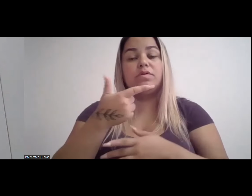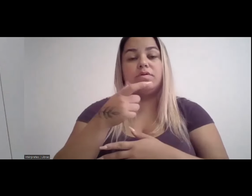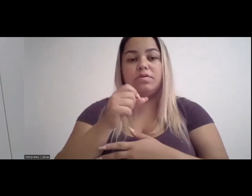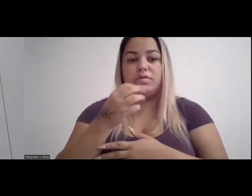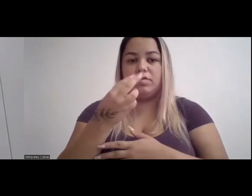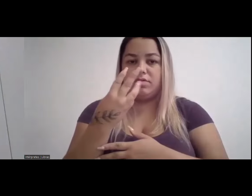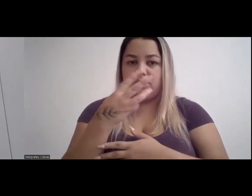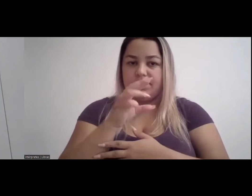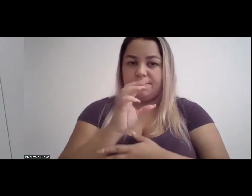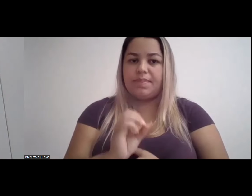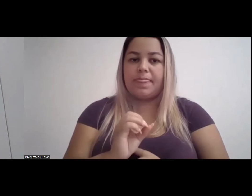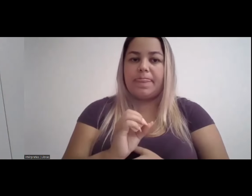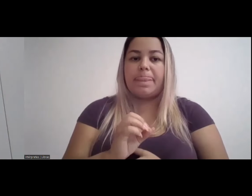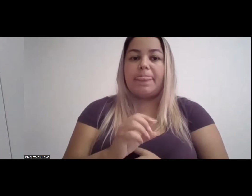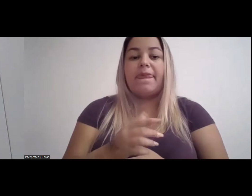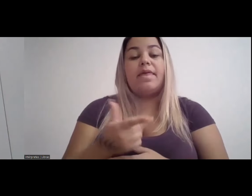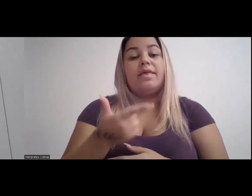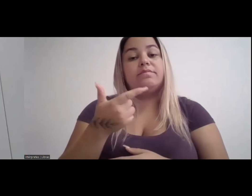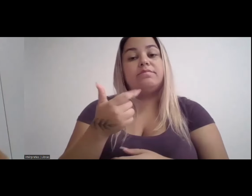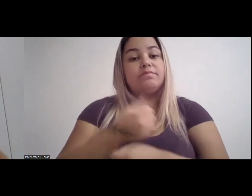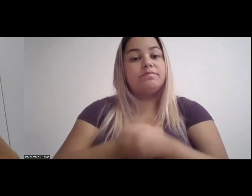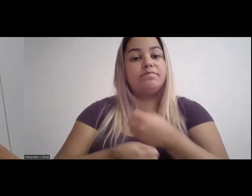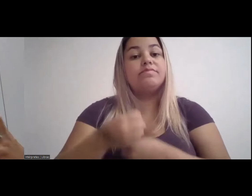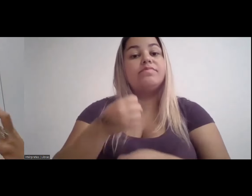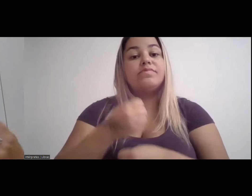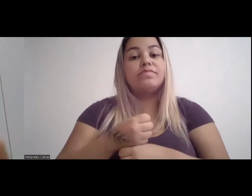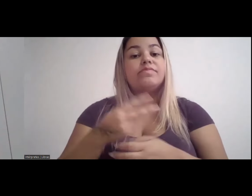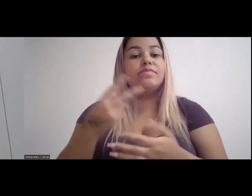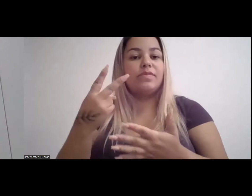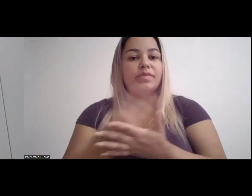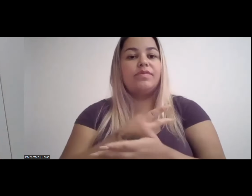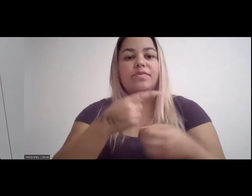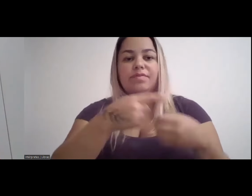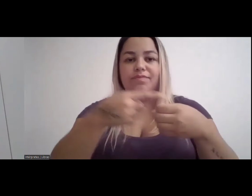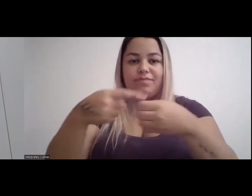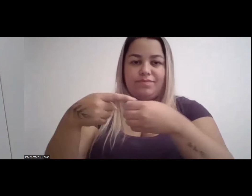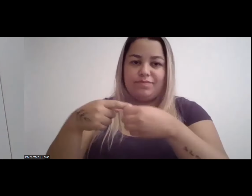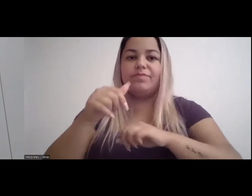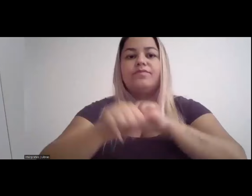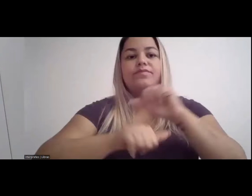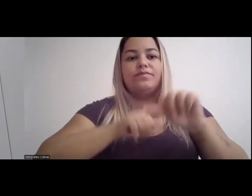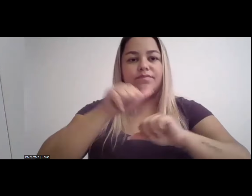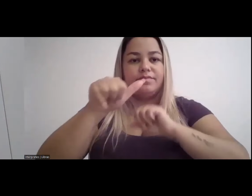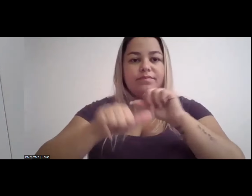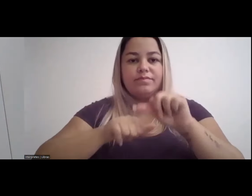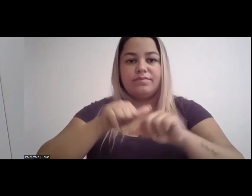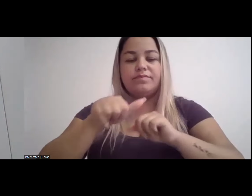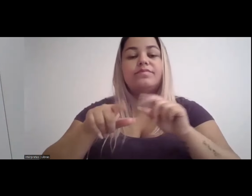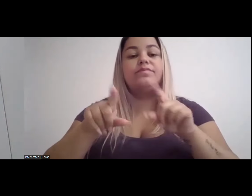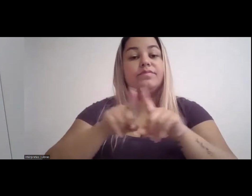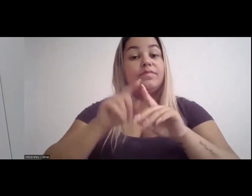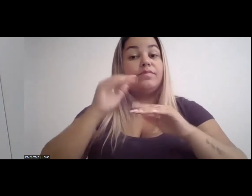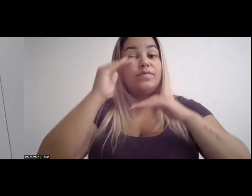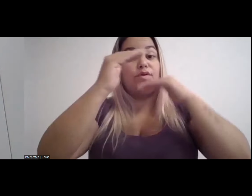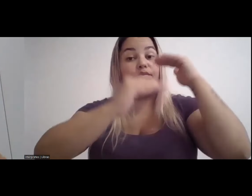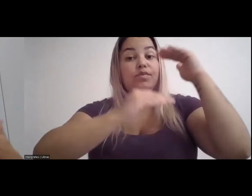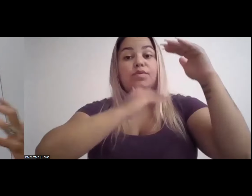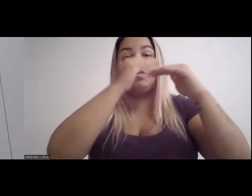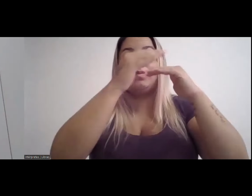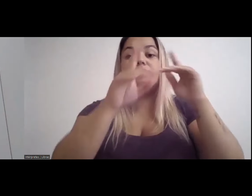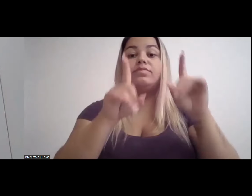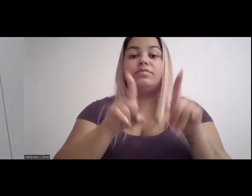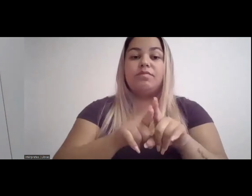Então, assim, 2 anos atrás nasce a iniciativa Cidades que Transformam, uma jornada de inovação para o desenvolvimento. Nós fizemos